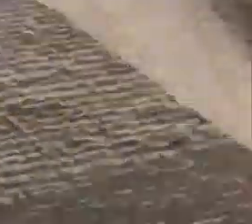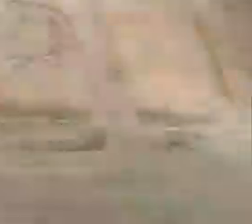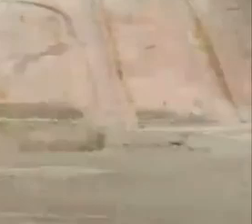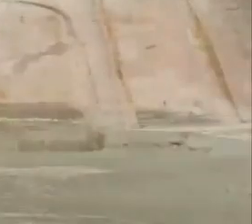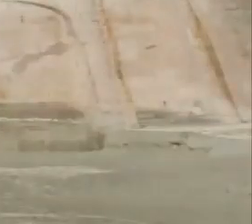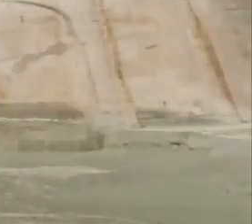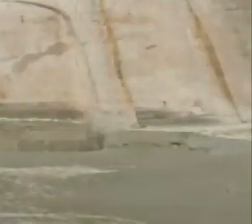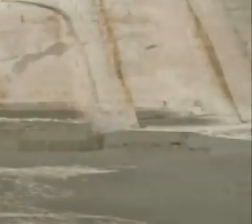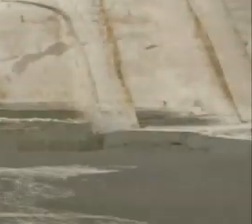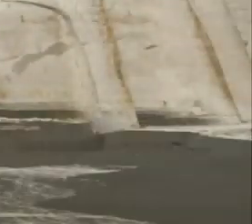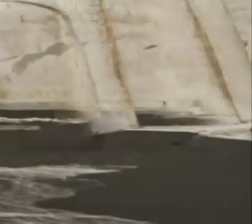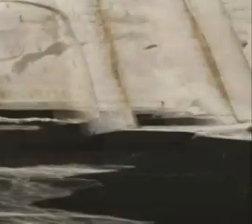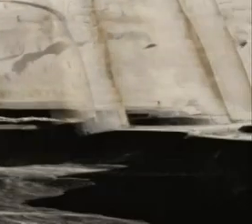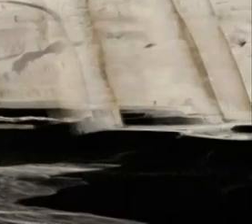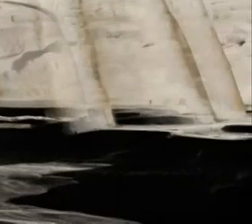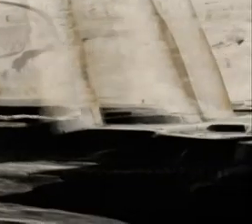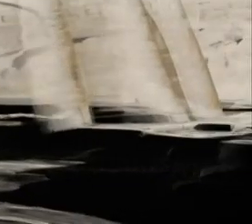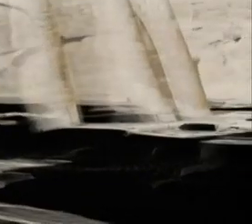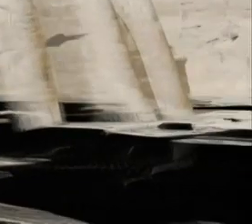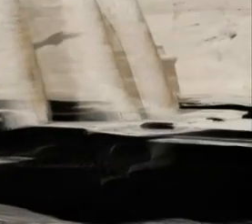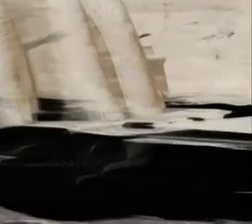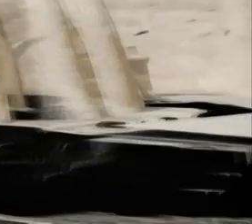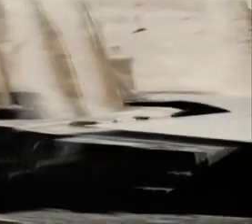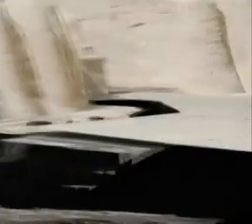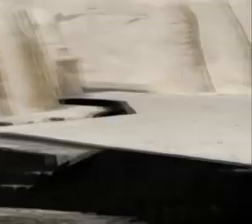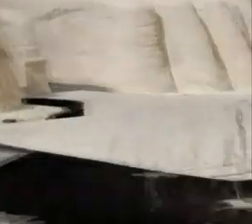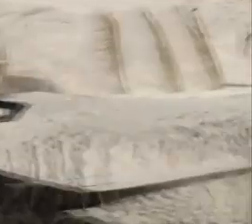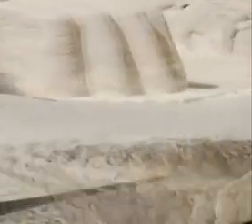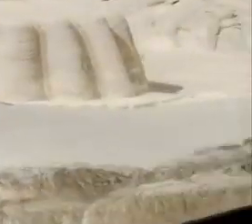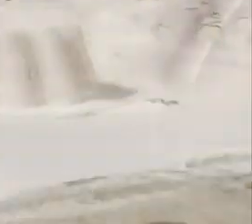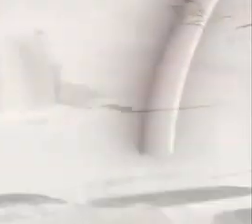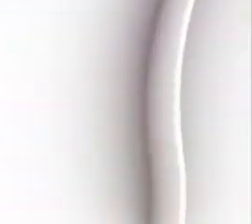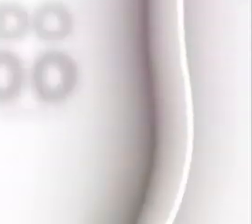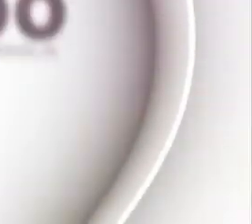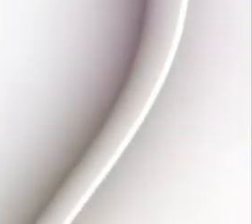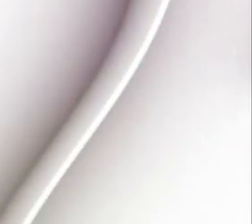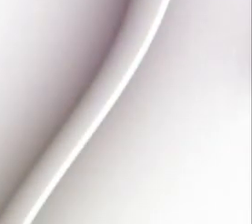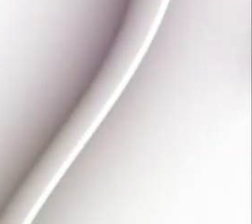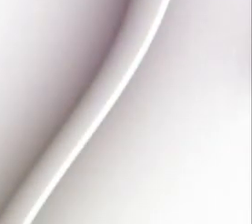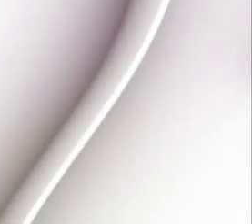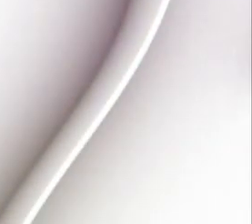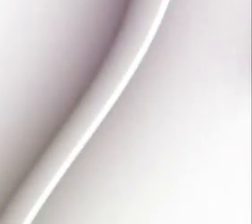O enigma da Esfinge. É o rosto de um verdadeiro faraó?